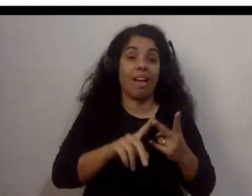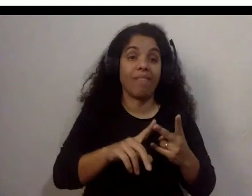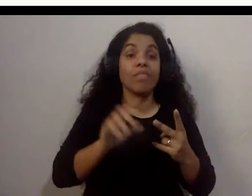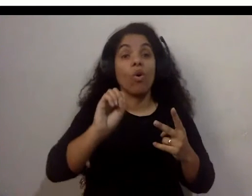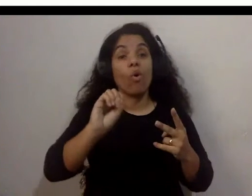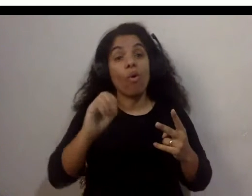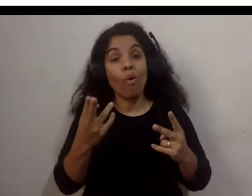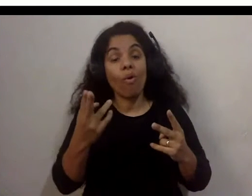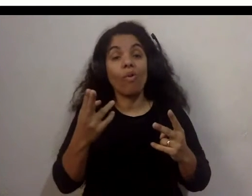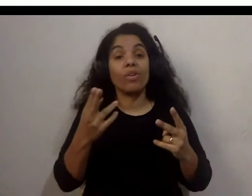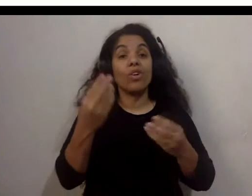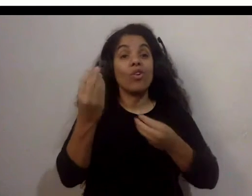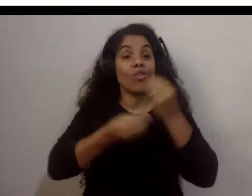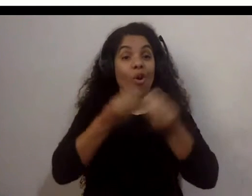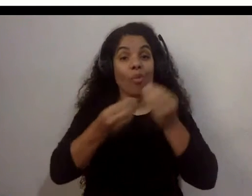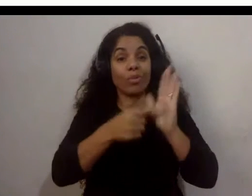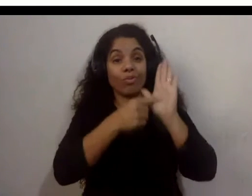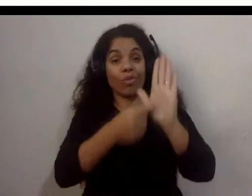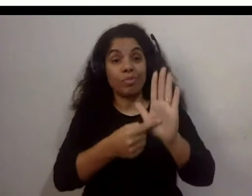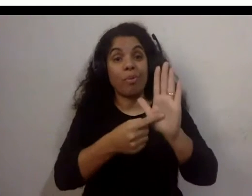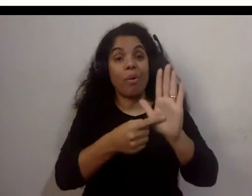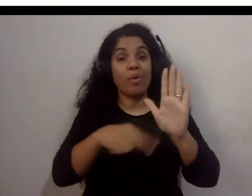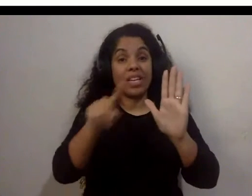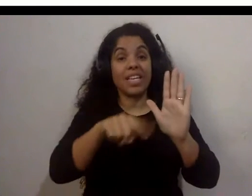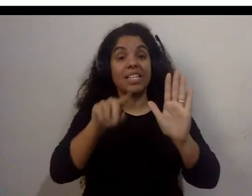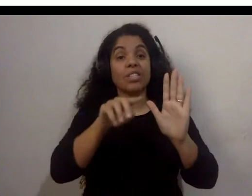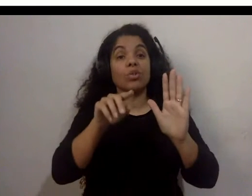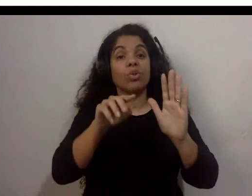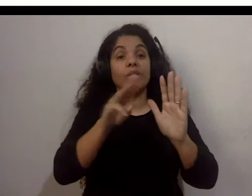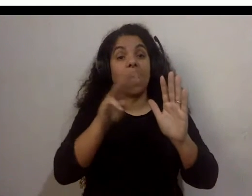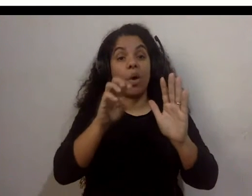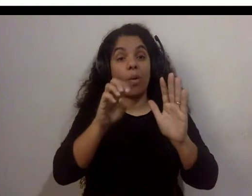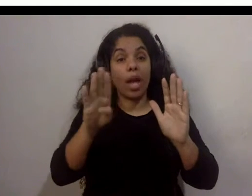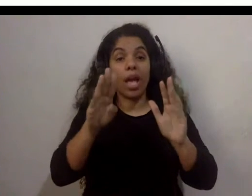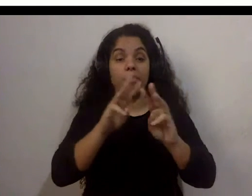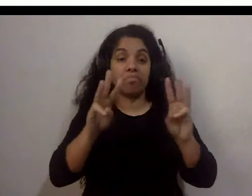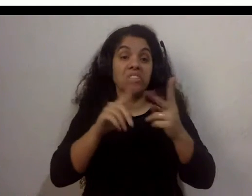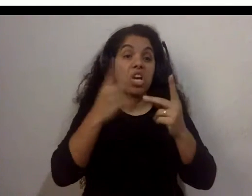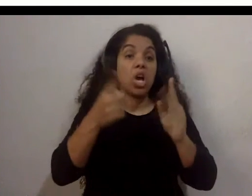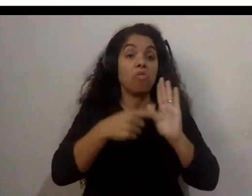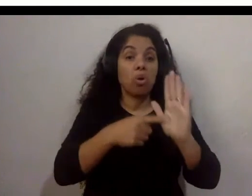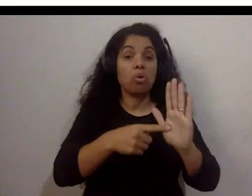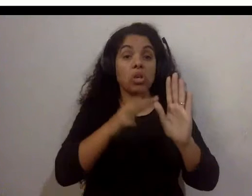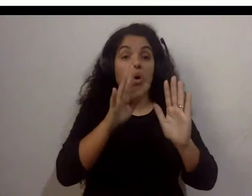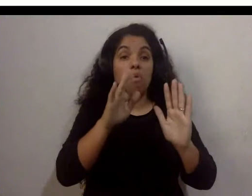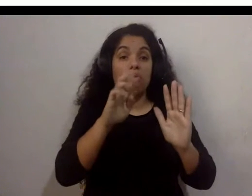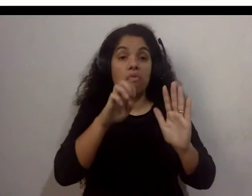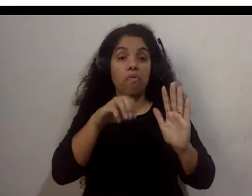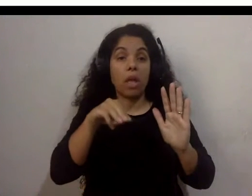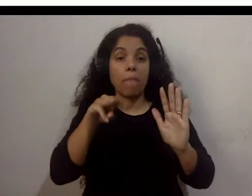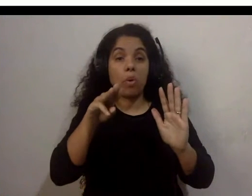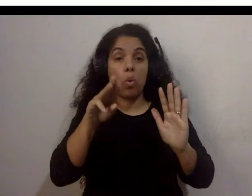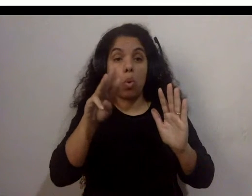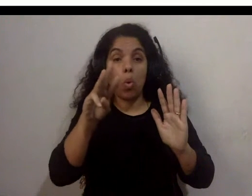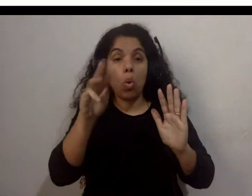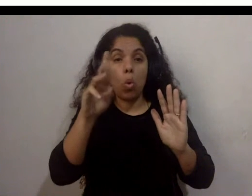Ou como que eu vou expor isso na web? Eu vou usar um framework MVC? Eu vou